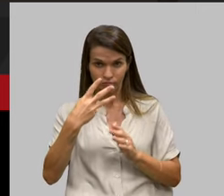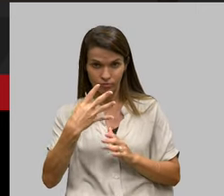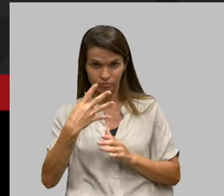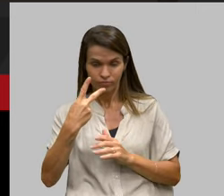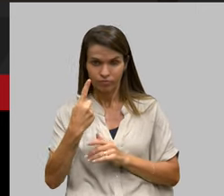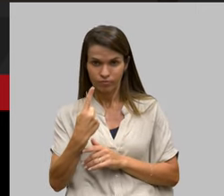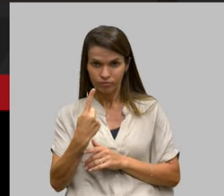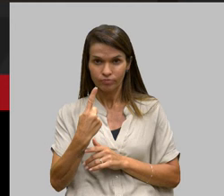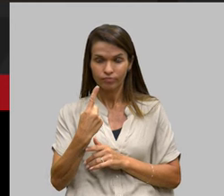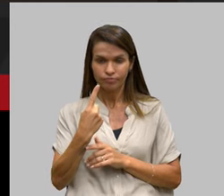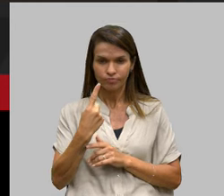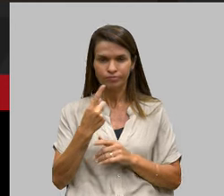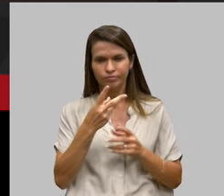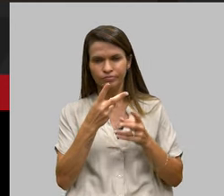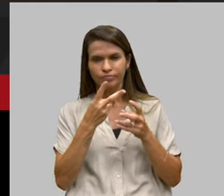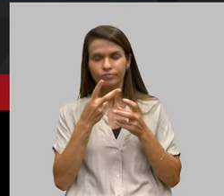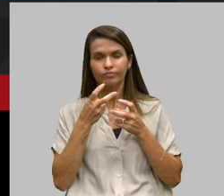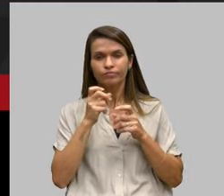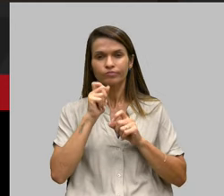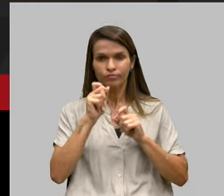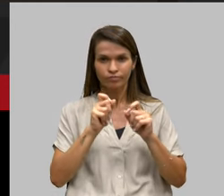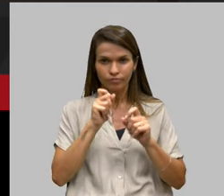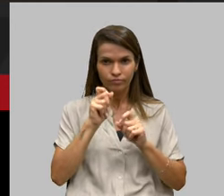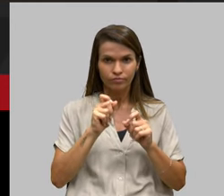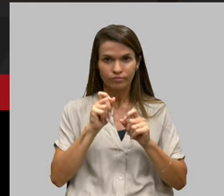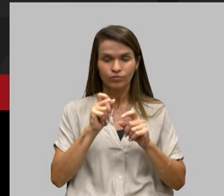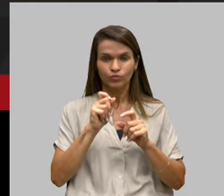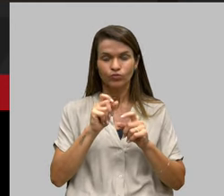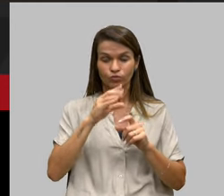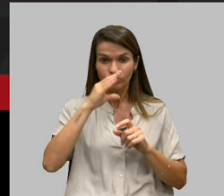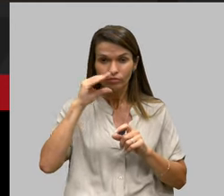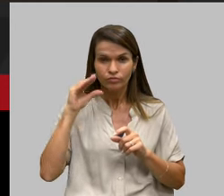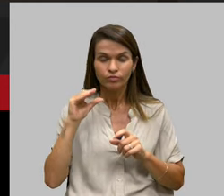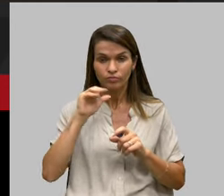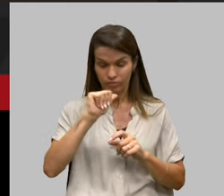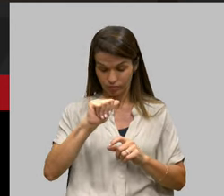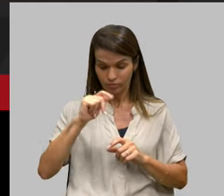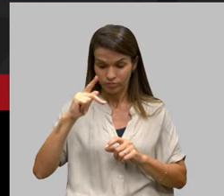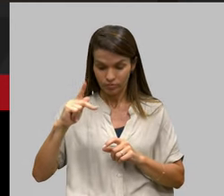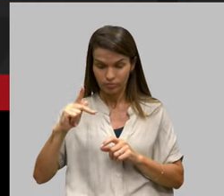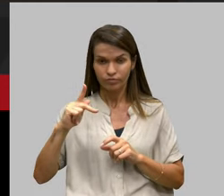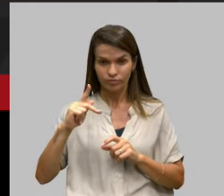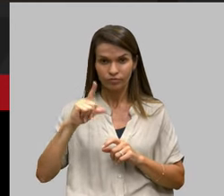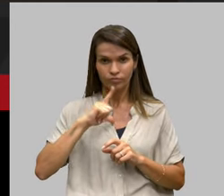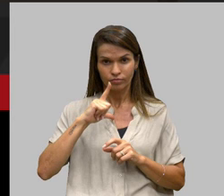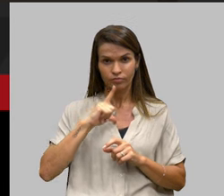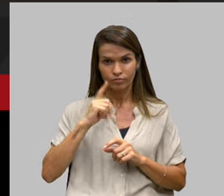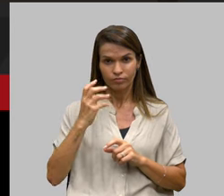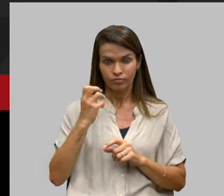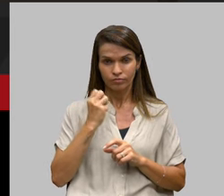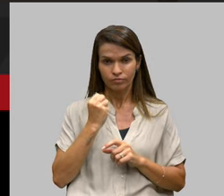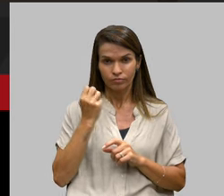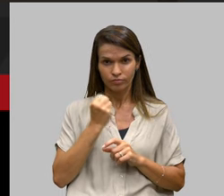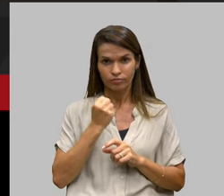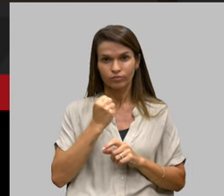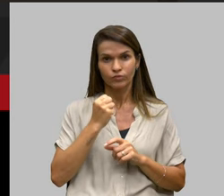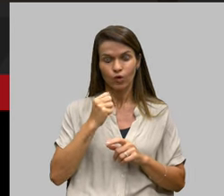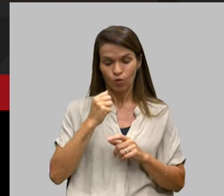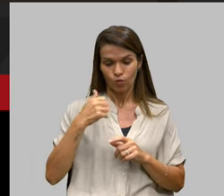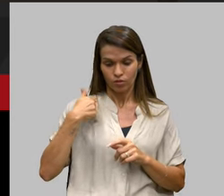prevê a que o funcionário será aposentado com aposentadoria compulsória aos 70 anos de